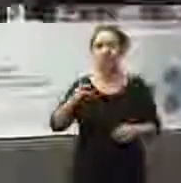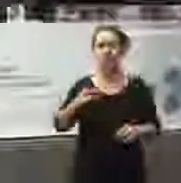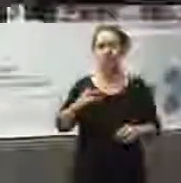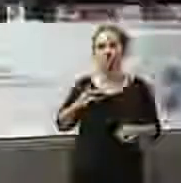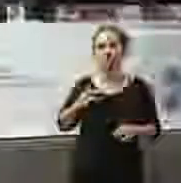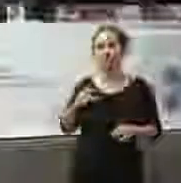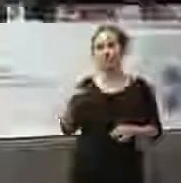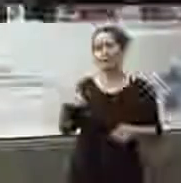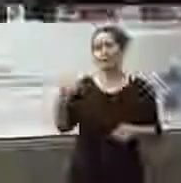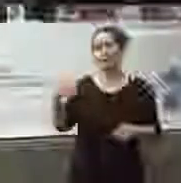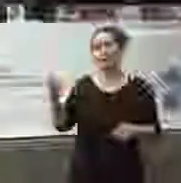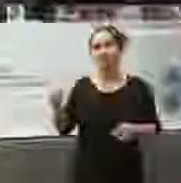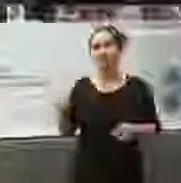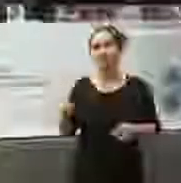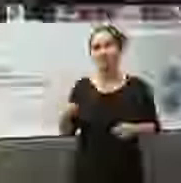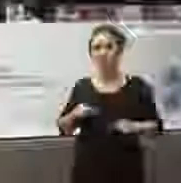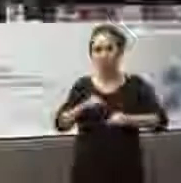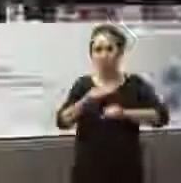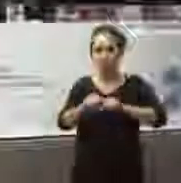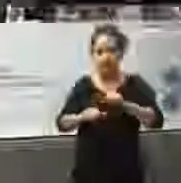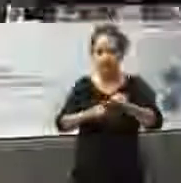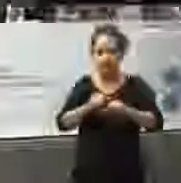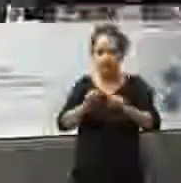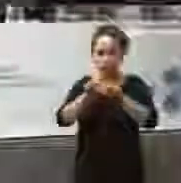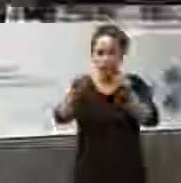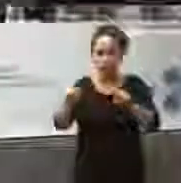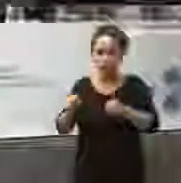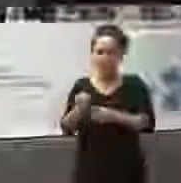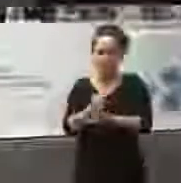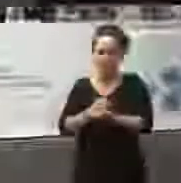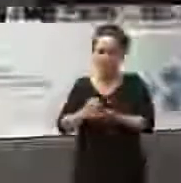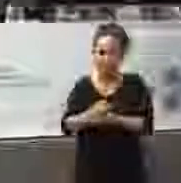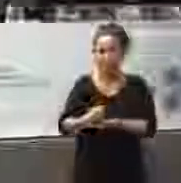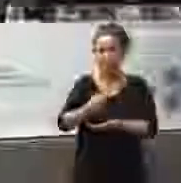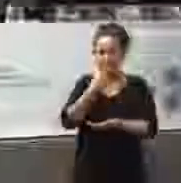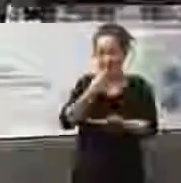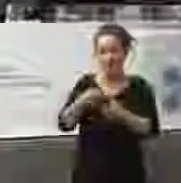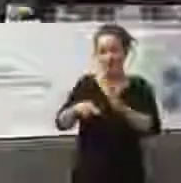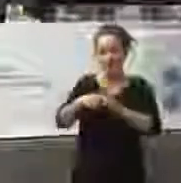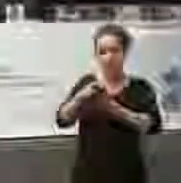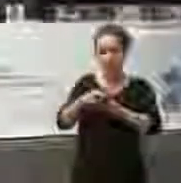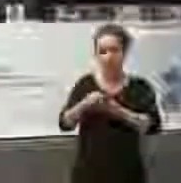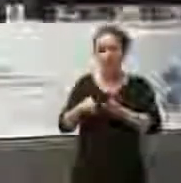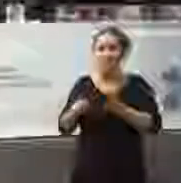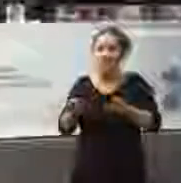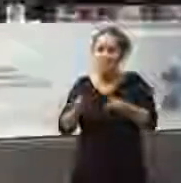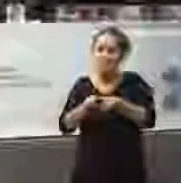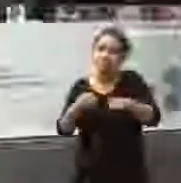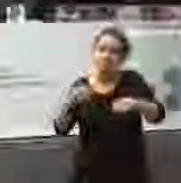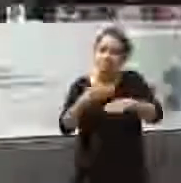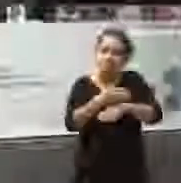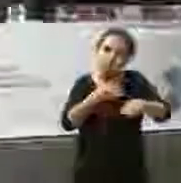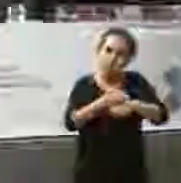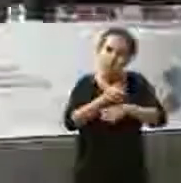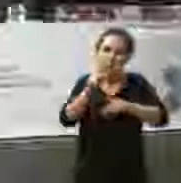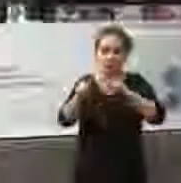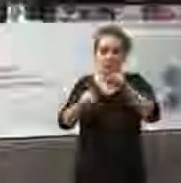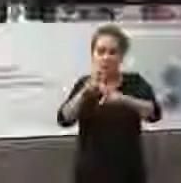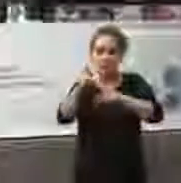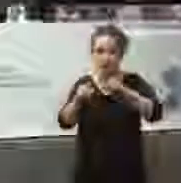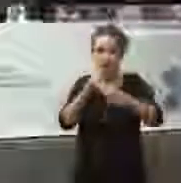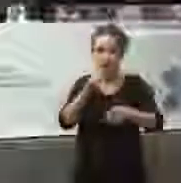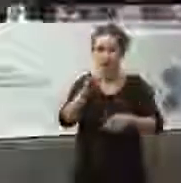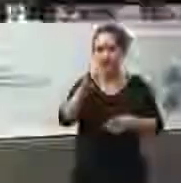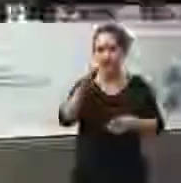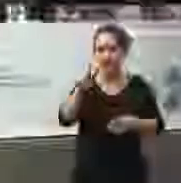além disso reforma no sistema farmacêutico regulação e maior participação da sociedade civil estão algumas possibilidades